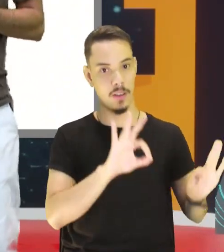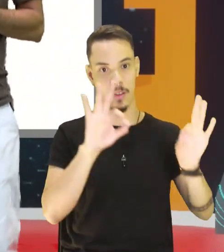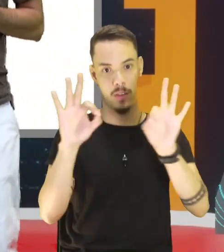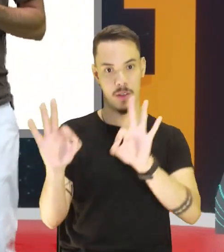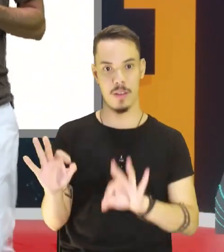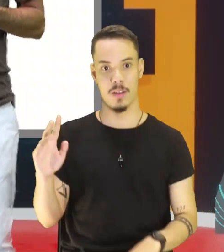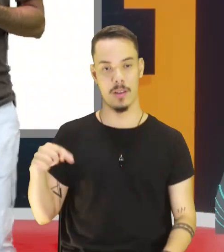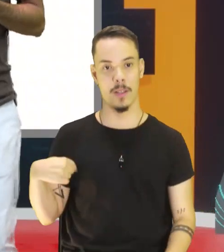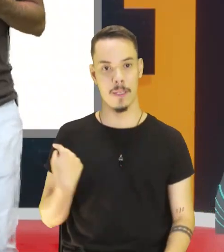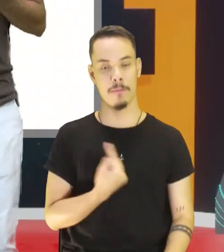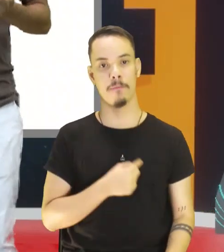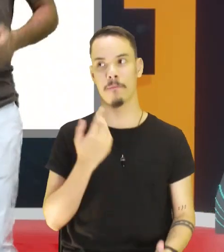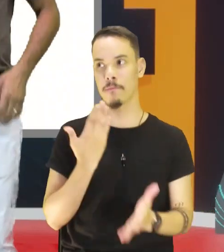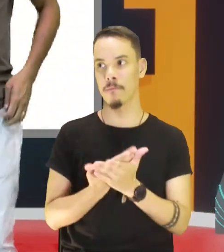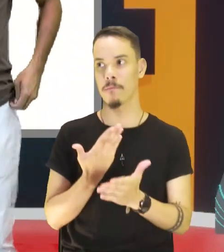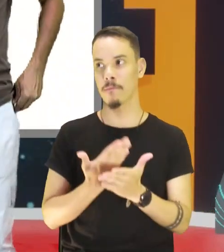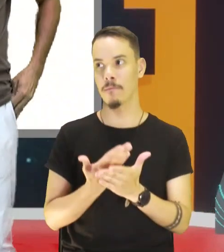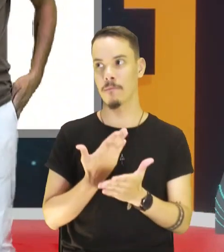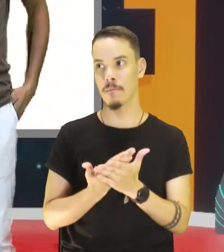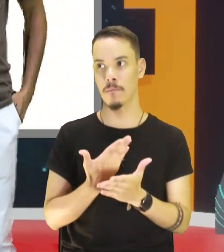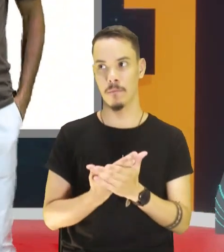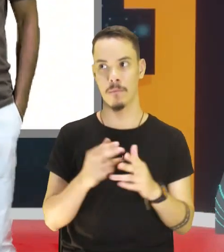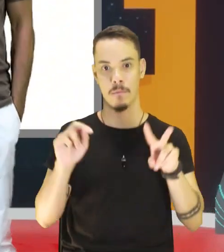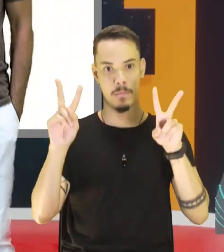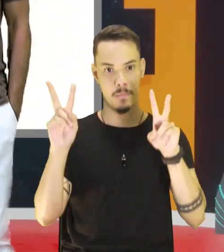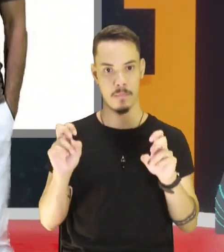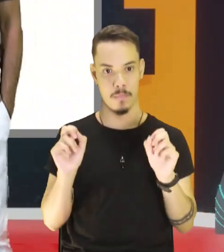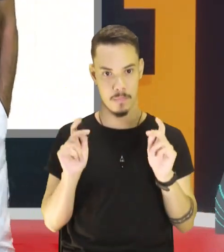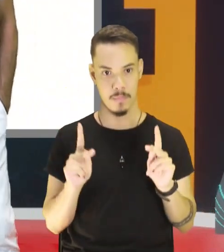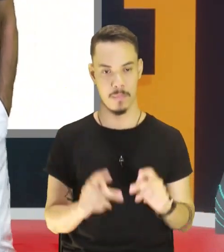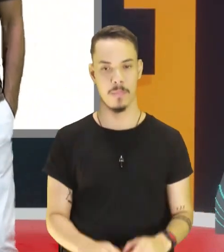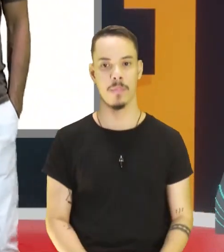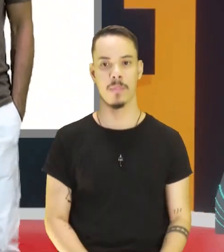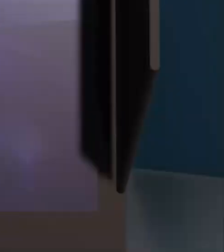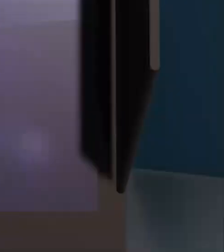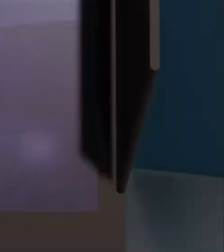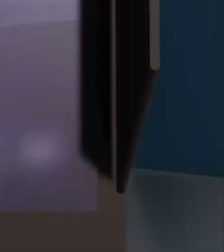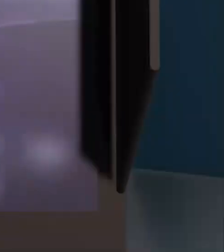vai trazer isso para as aulas e para o assunto de função. Vamos assistir.